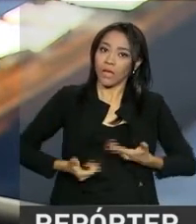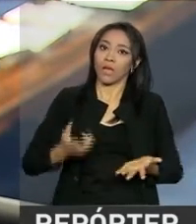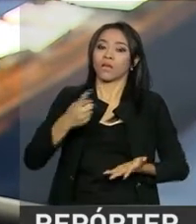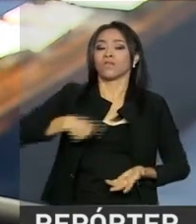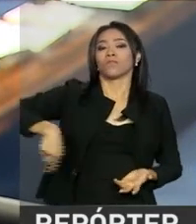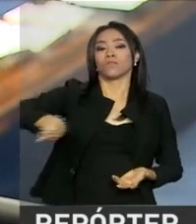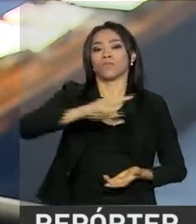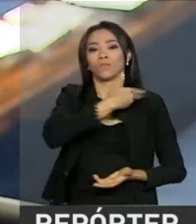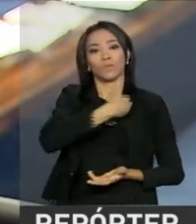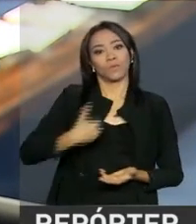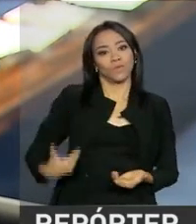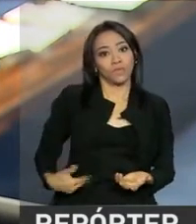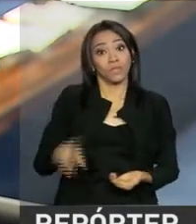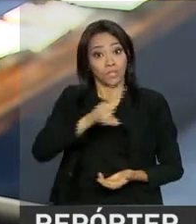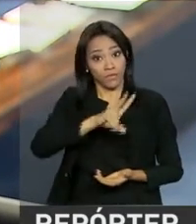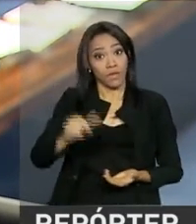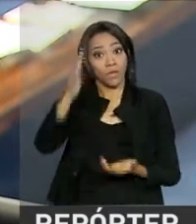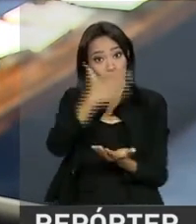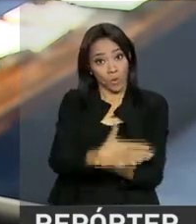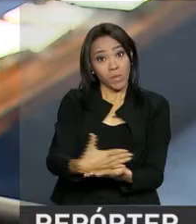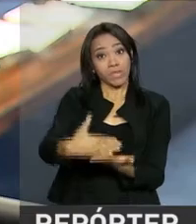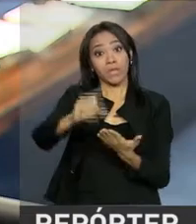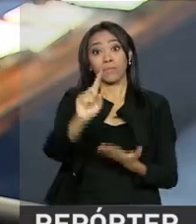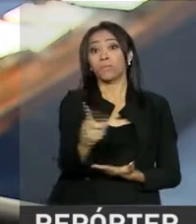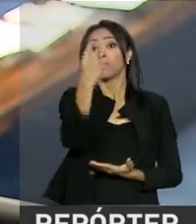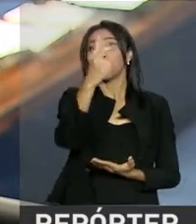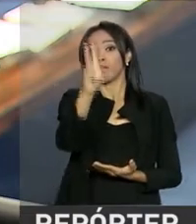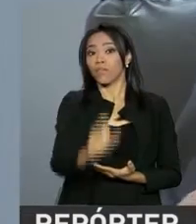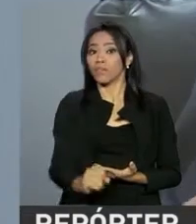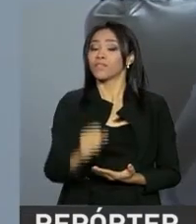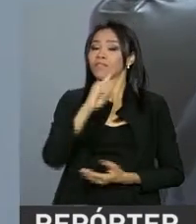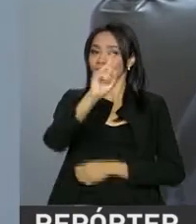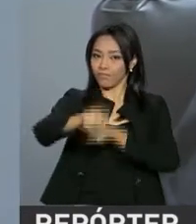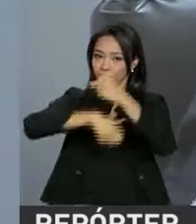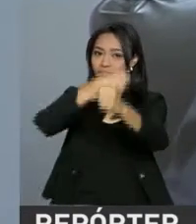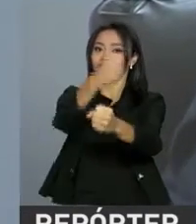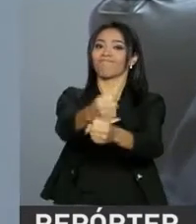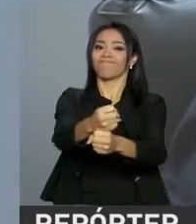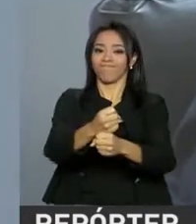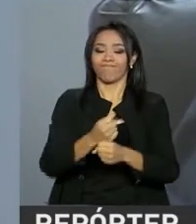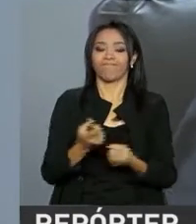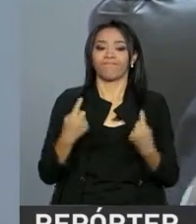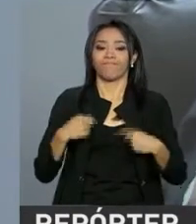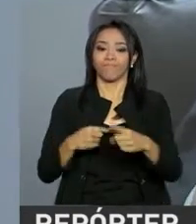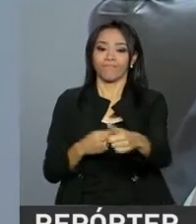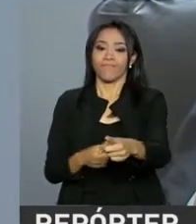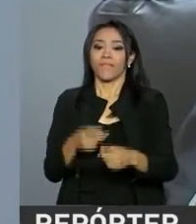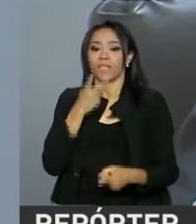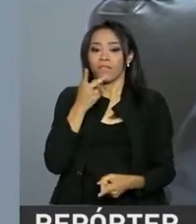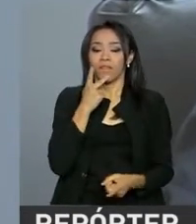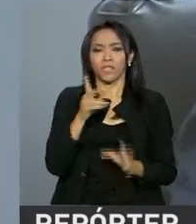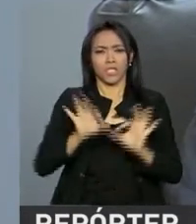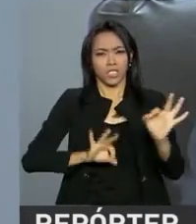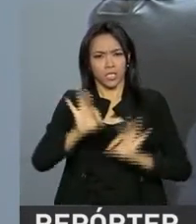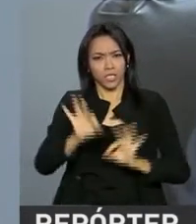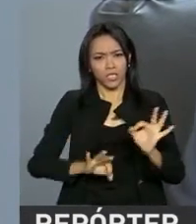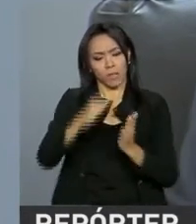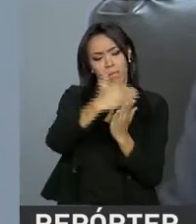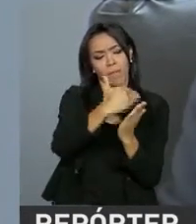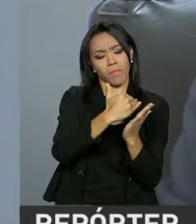e ela vai ser colocado em prática pela primeira vez no ano que vem a agenda econômica prossegue normalmente